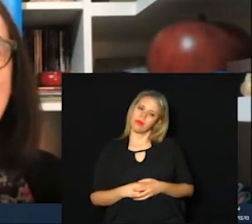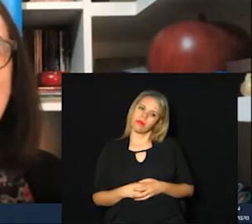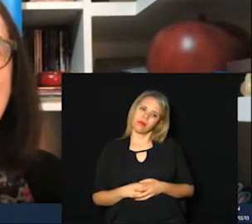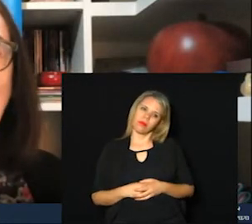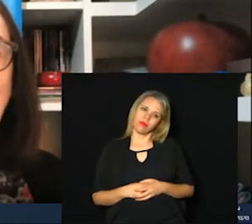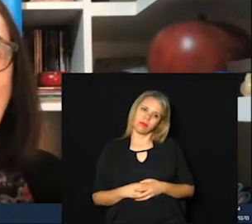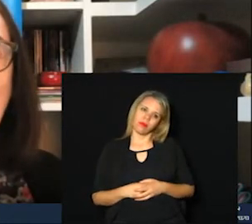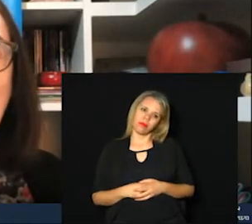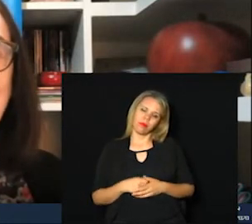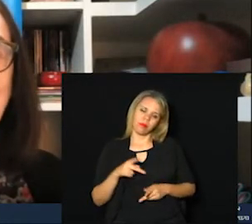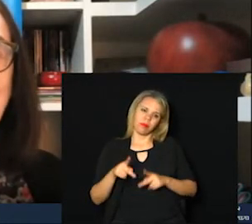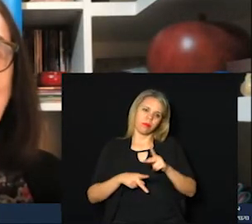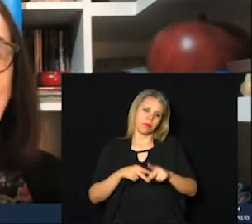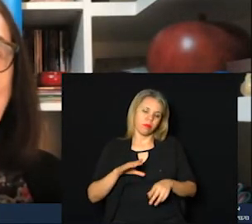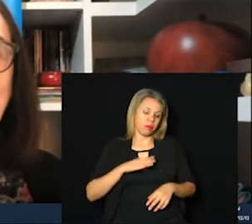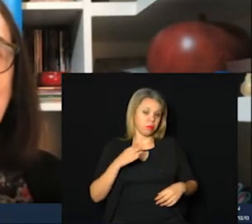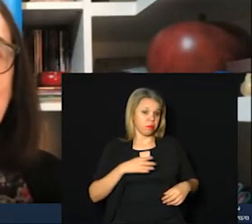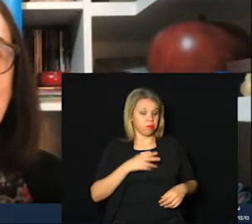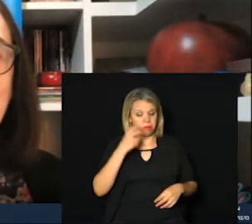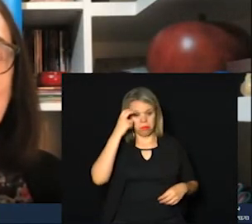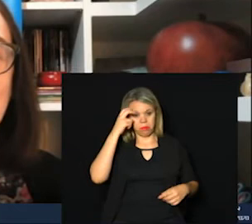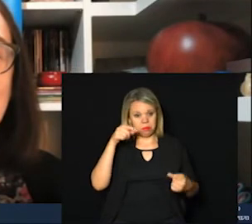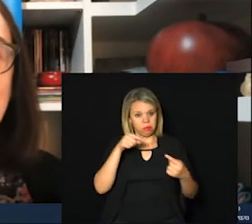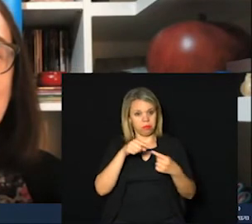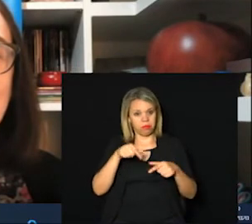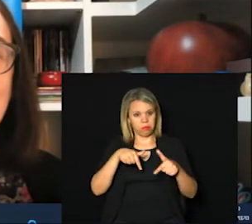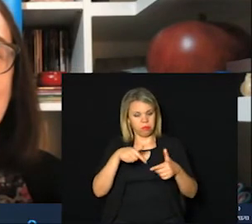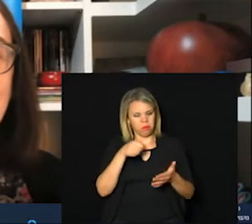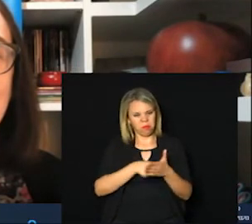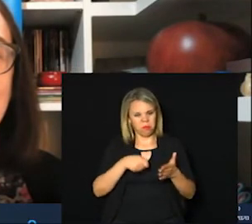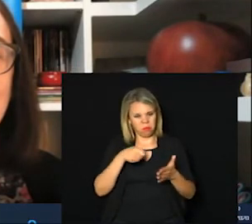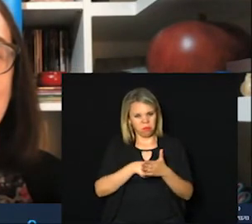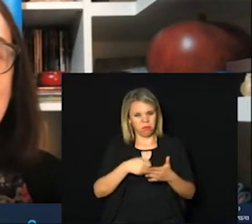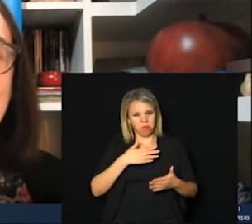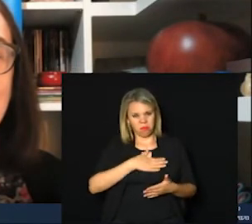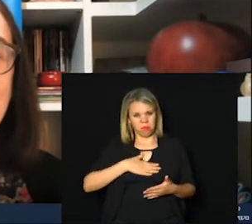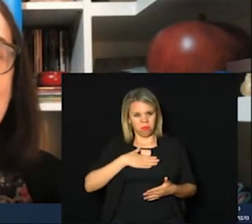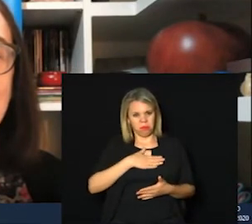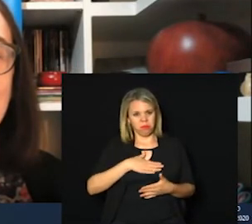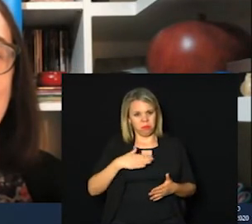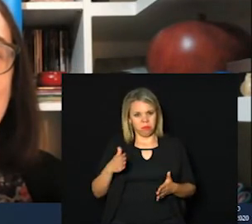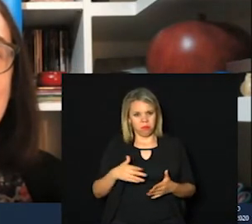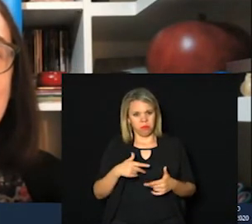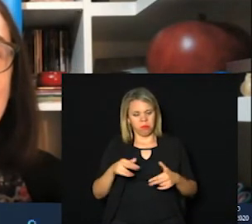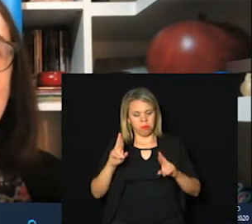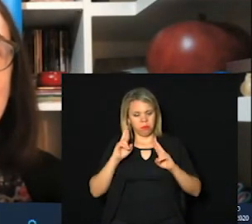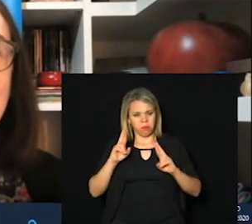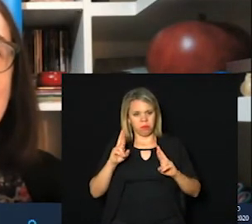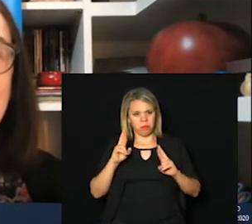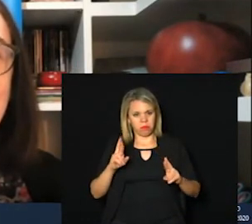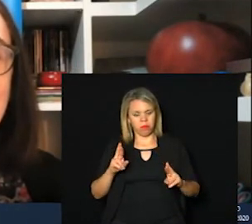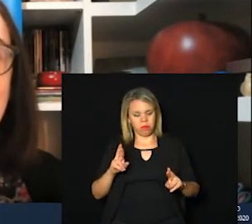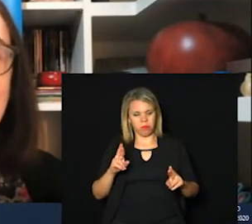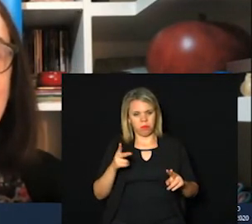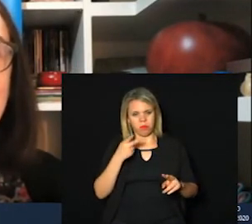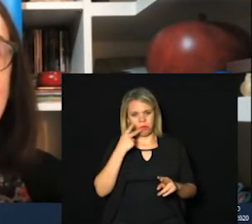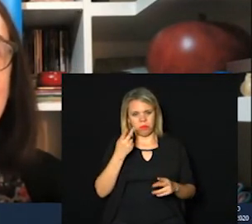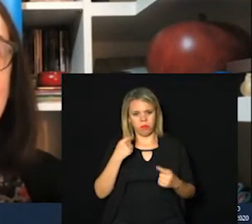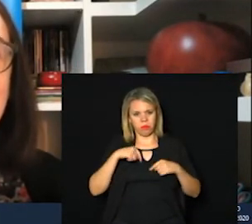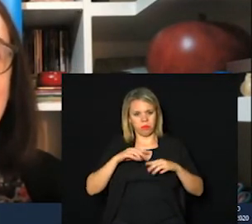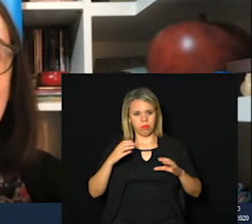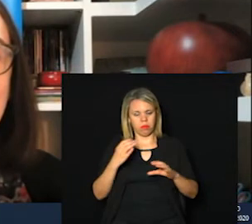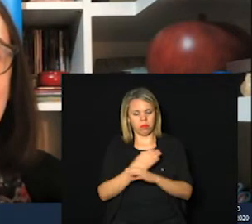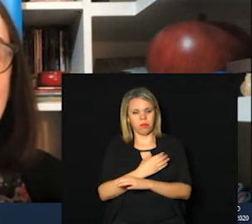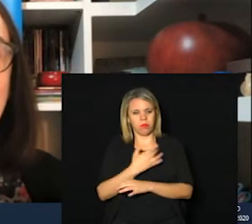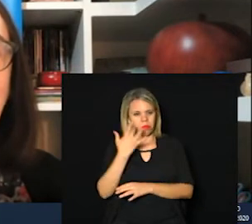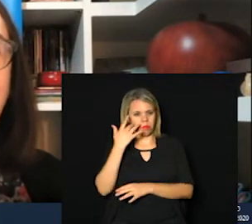com o otimismo dos sábios, conectam-se ao trabalho árduo, porém gratificante, de produzir esperança. Eu leria a página inteira, né? Mas acho que a gente